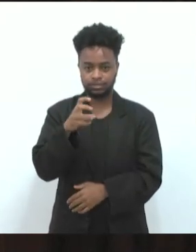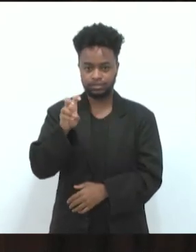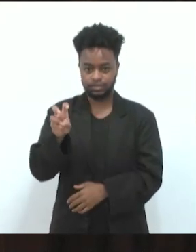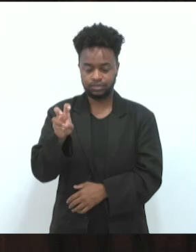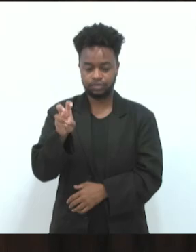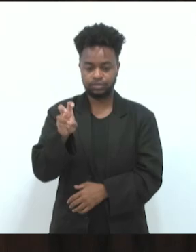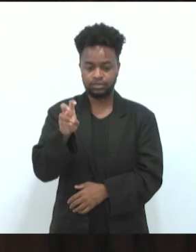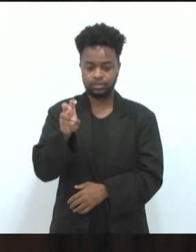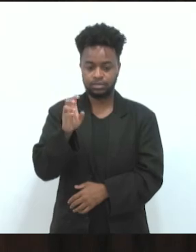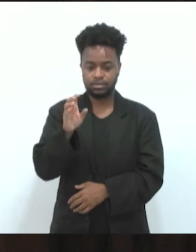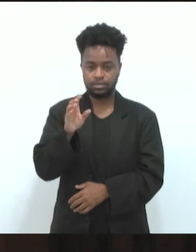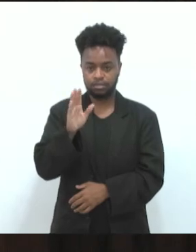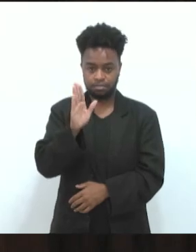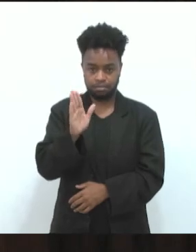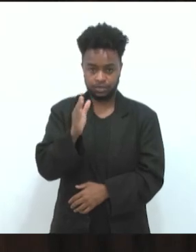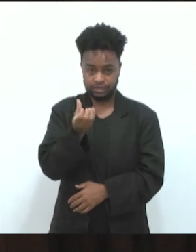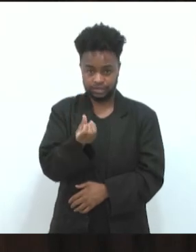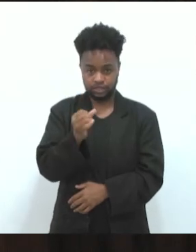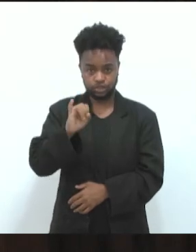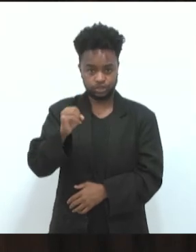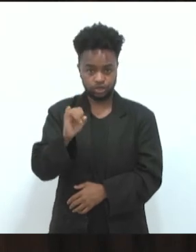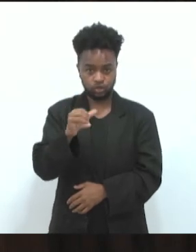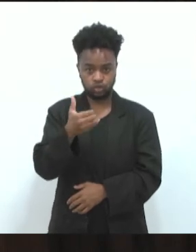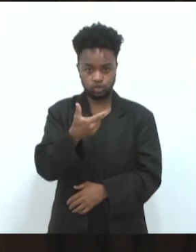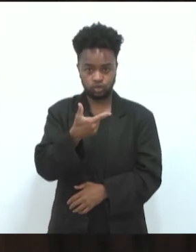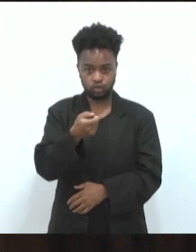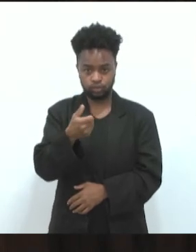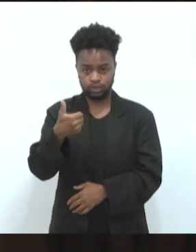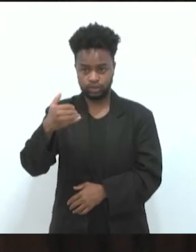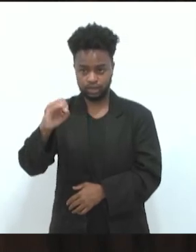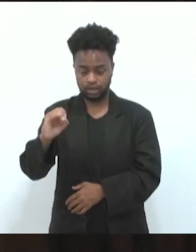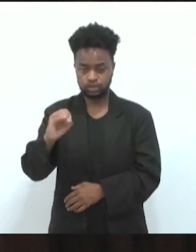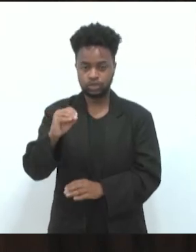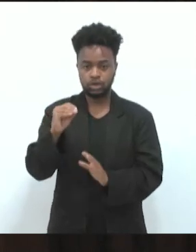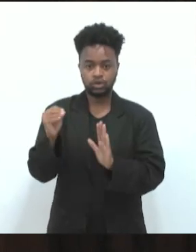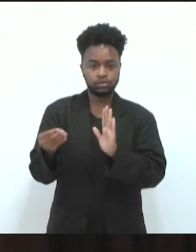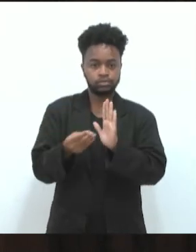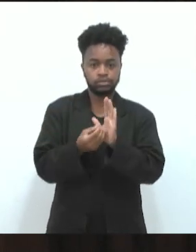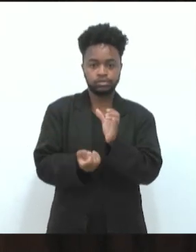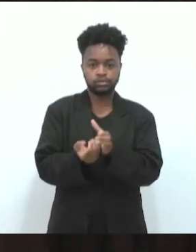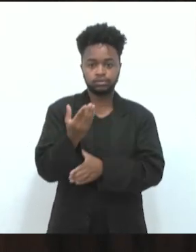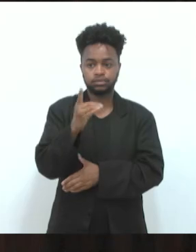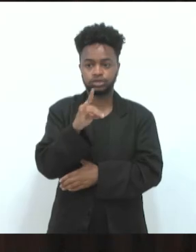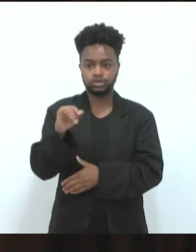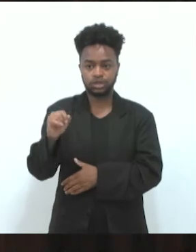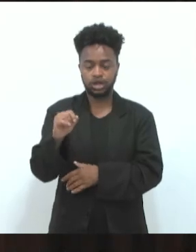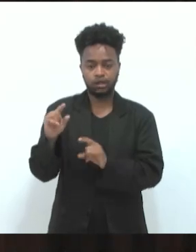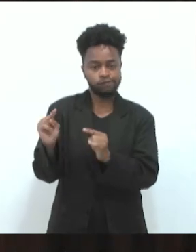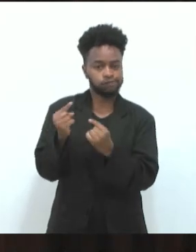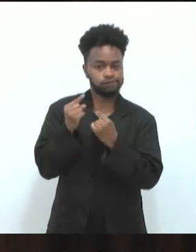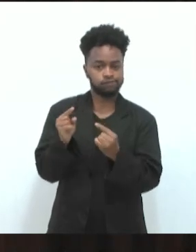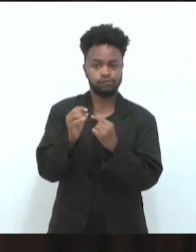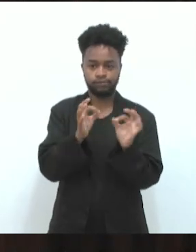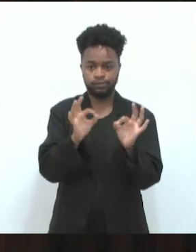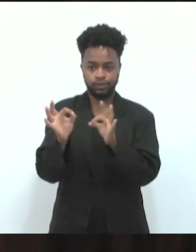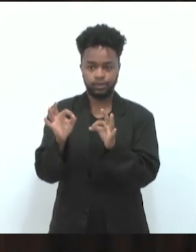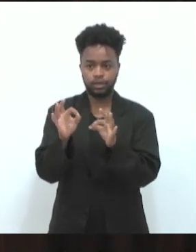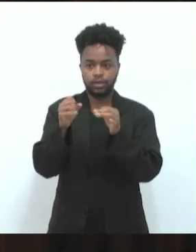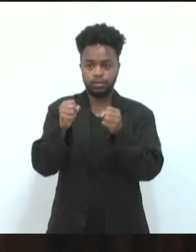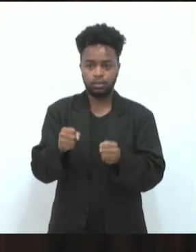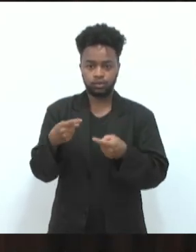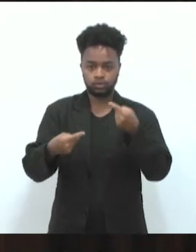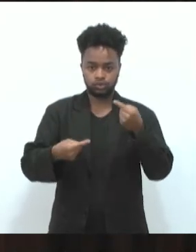5.645, de 6 de janeiro de 2010, instituindo o Dia do Não Me Perturbe.